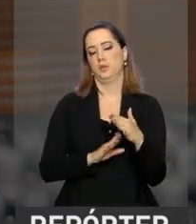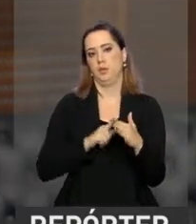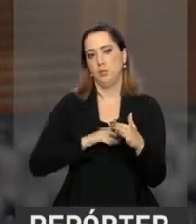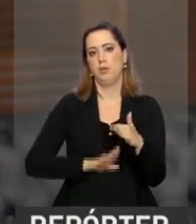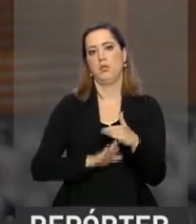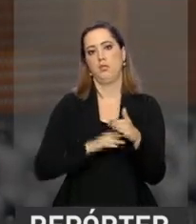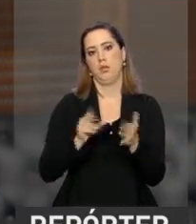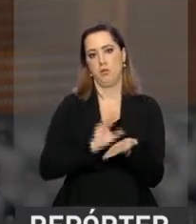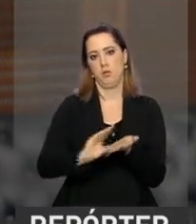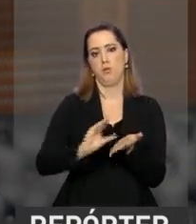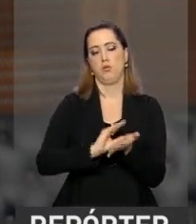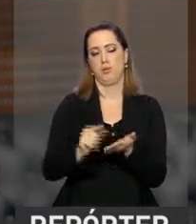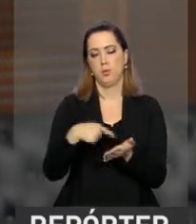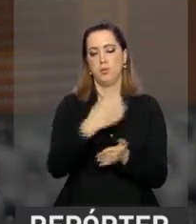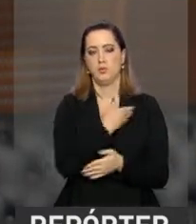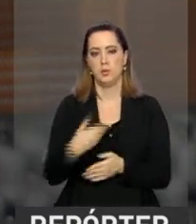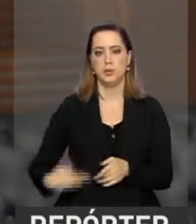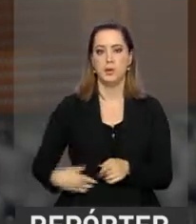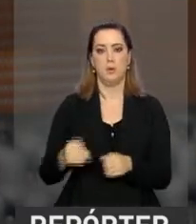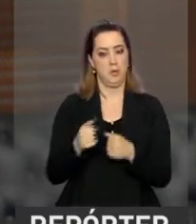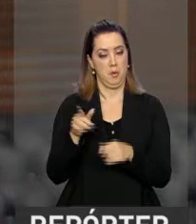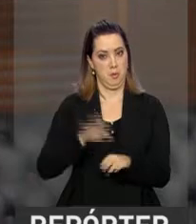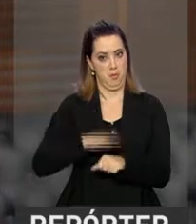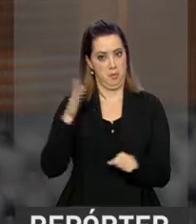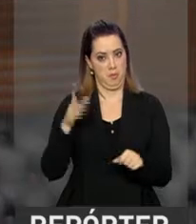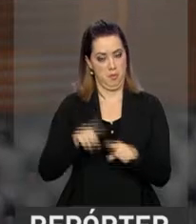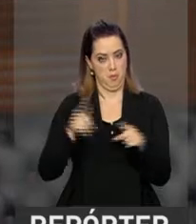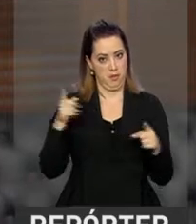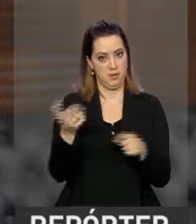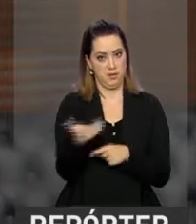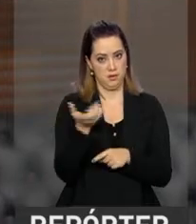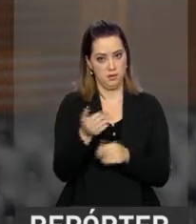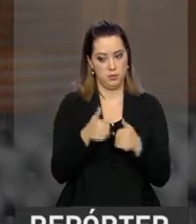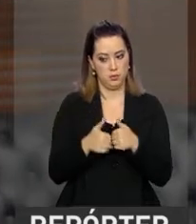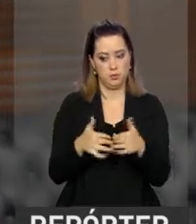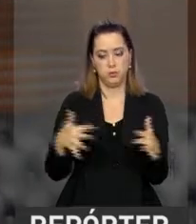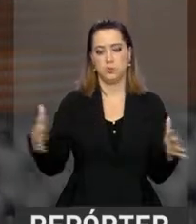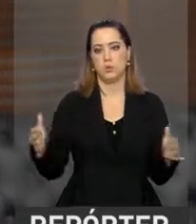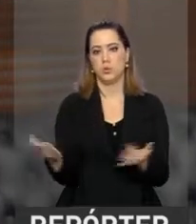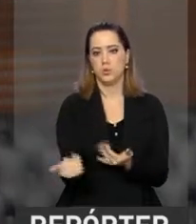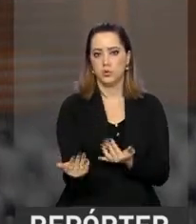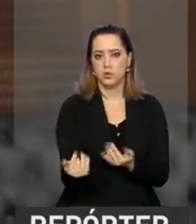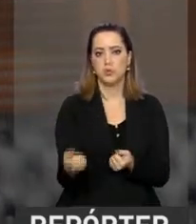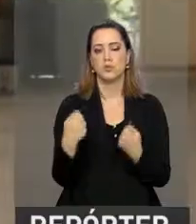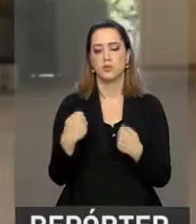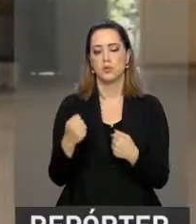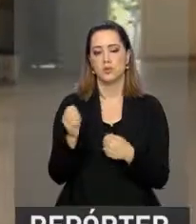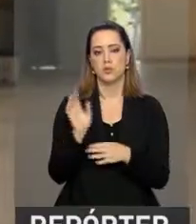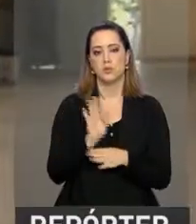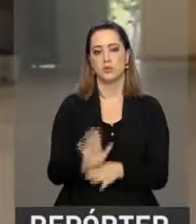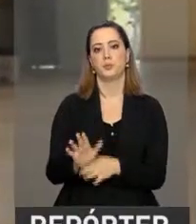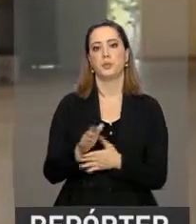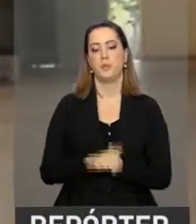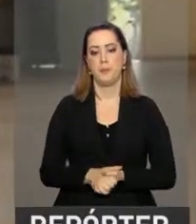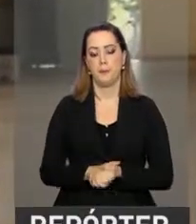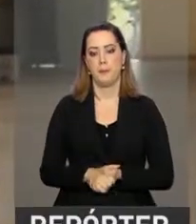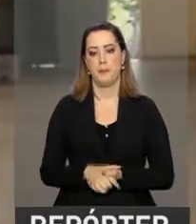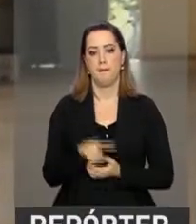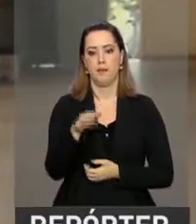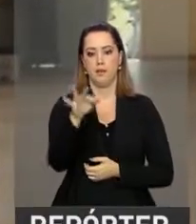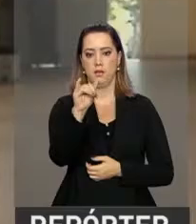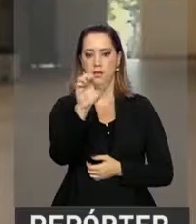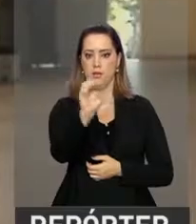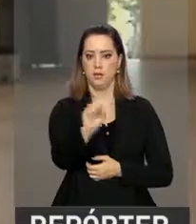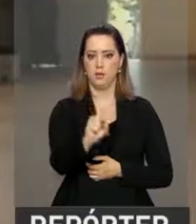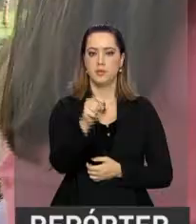para atender cada vez mais jovens que queiram ter acesso a uma educação de boa qualidade. O FIES foi a opção